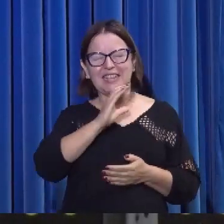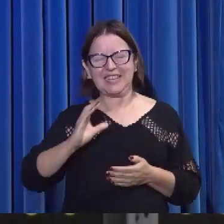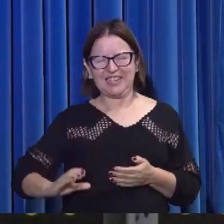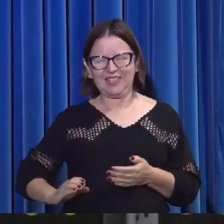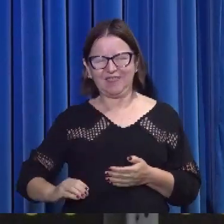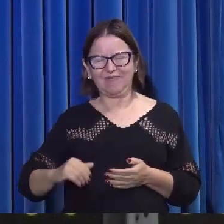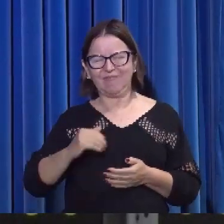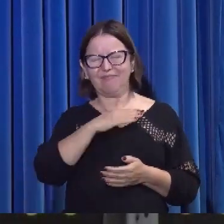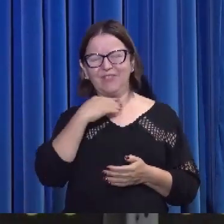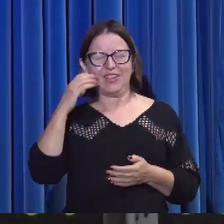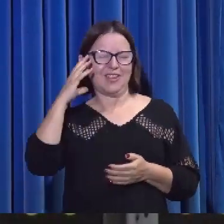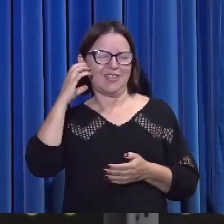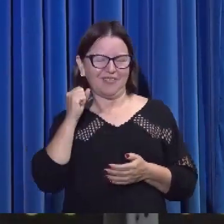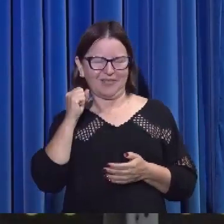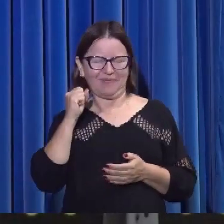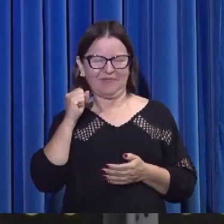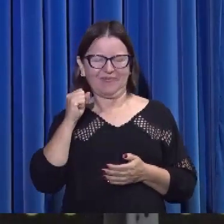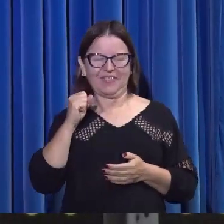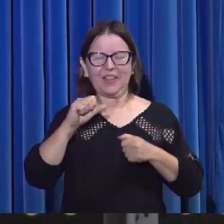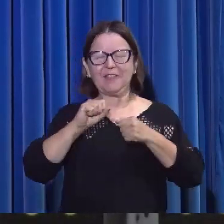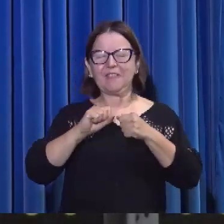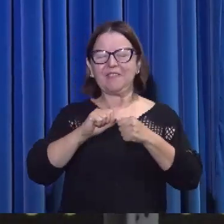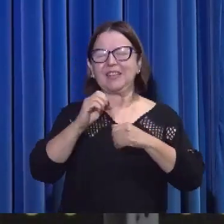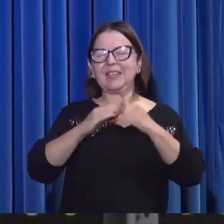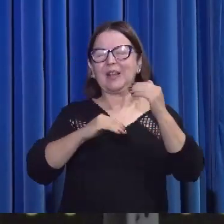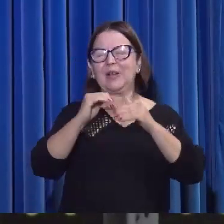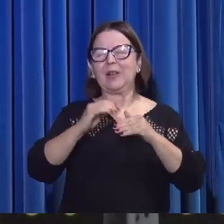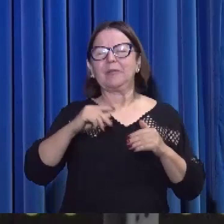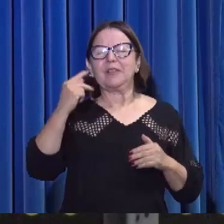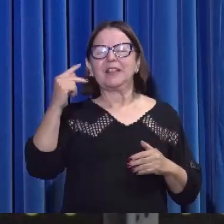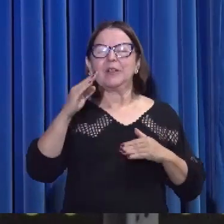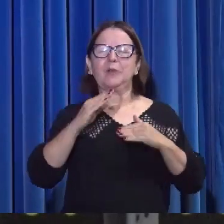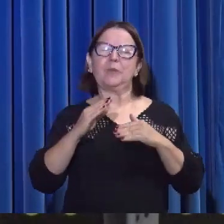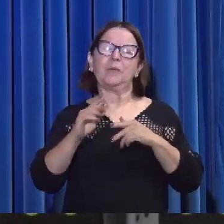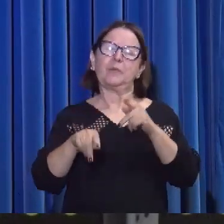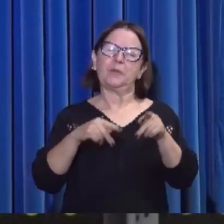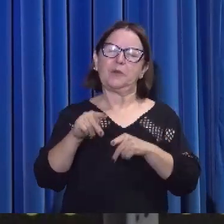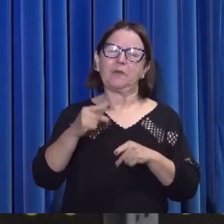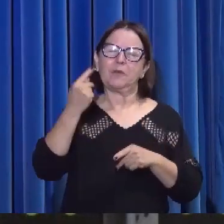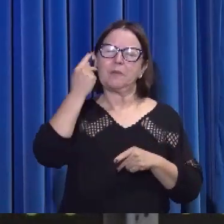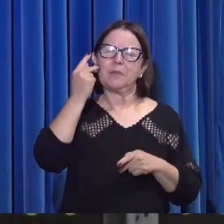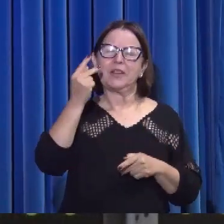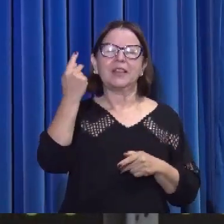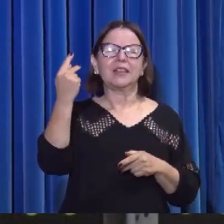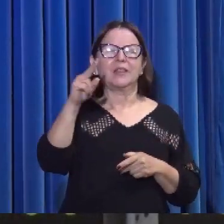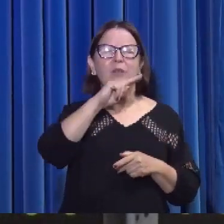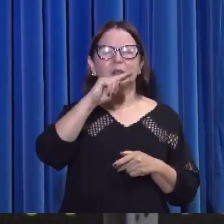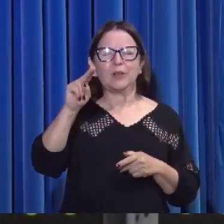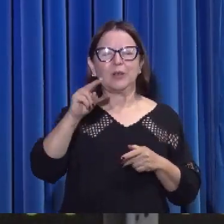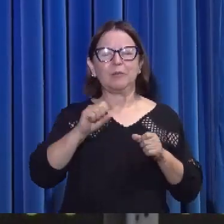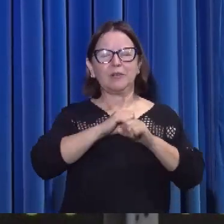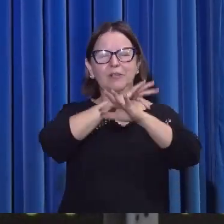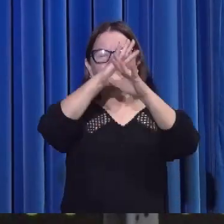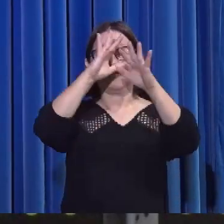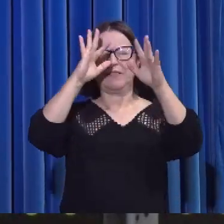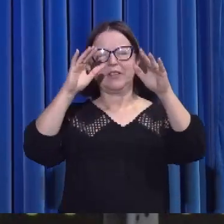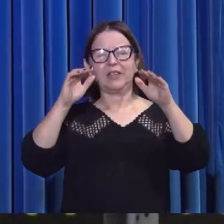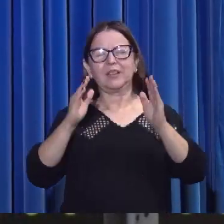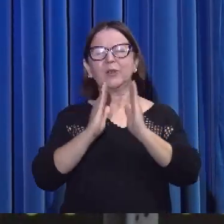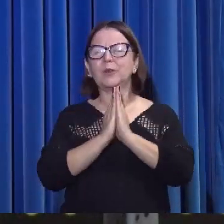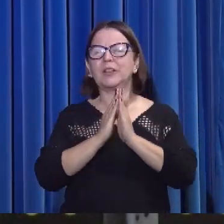Opera, Pai, na Tua igreja, opera no Teu povo, para que o Teu nome seja glorificado. É no nome de Jesus que nós oramos